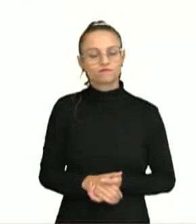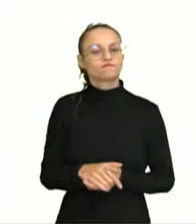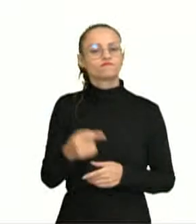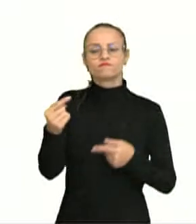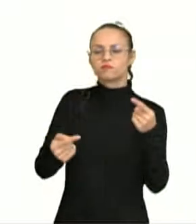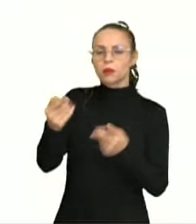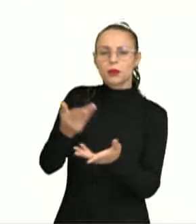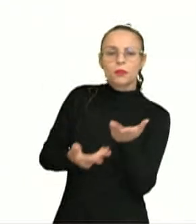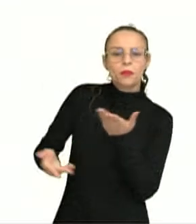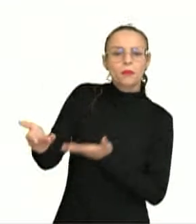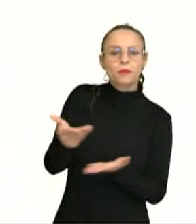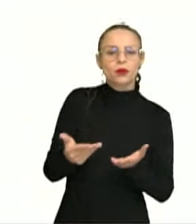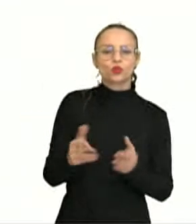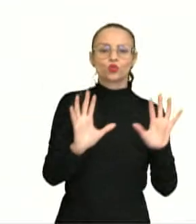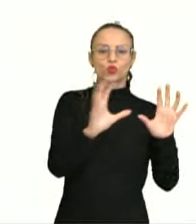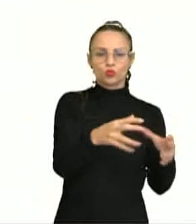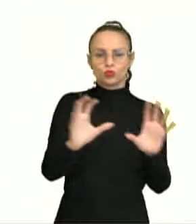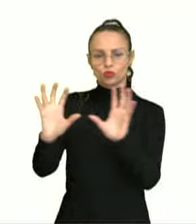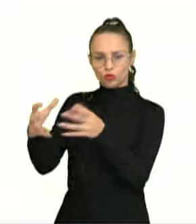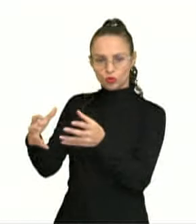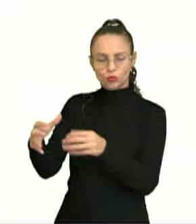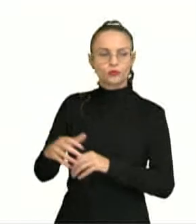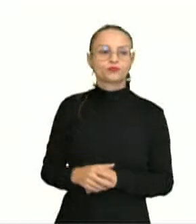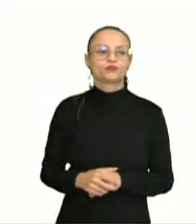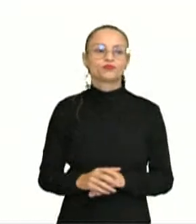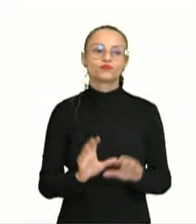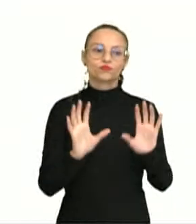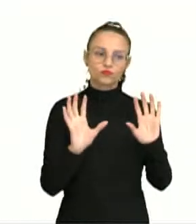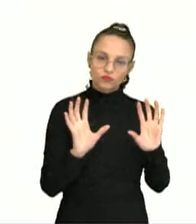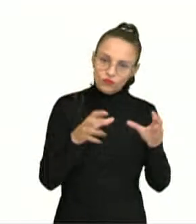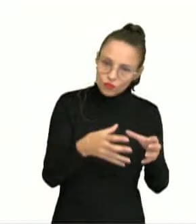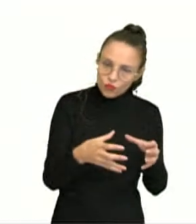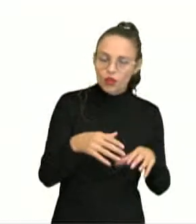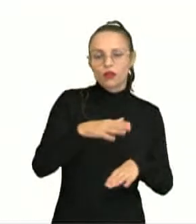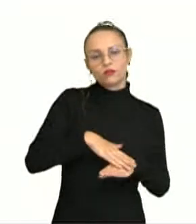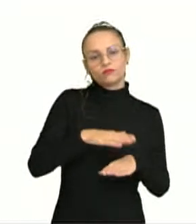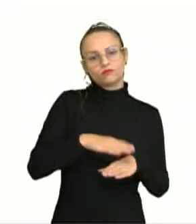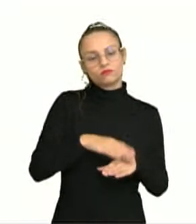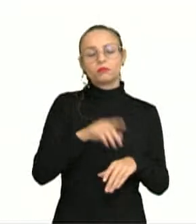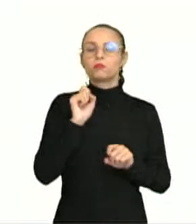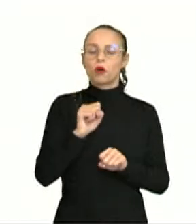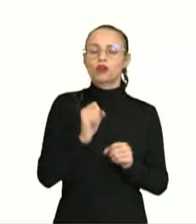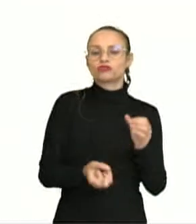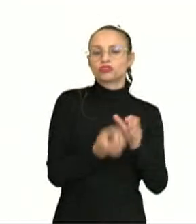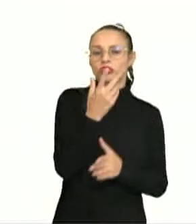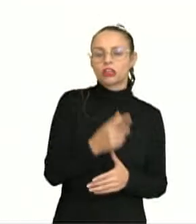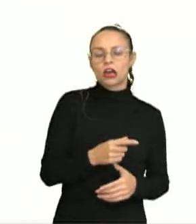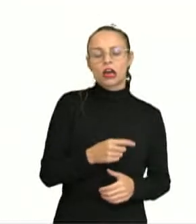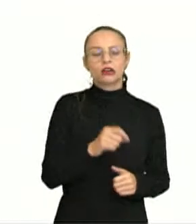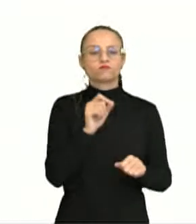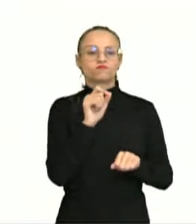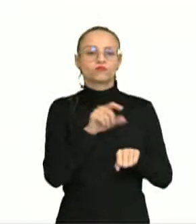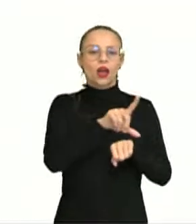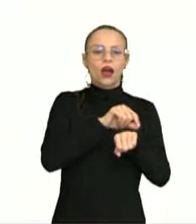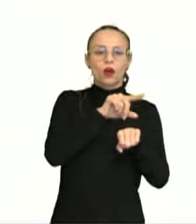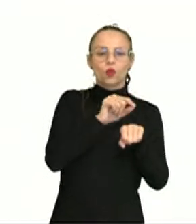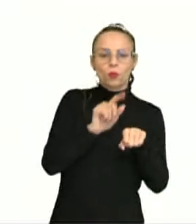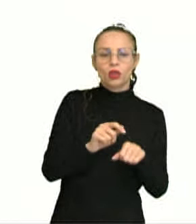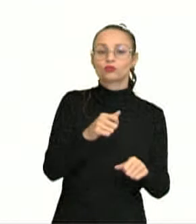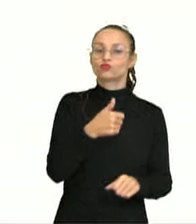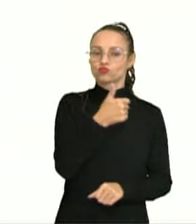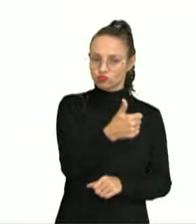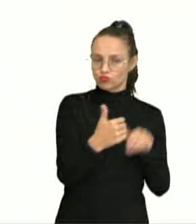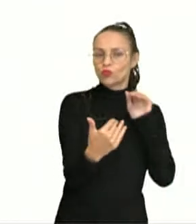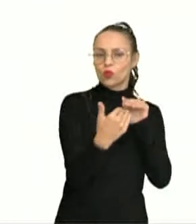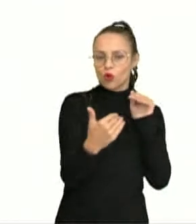Discutam, então, em 2 grupos. Um grupo pode criar argumentos a favor do tema proposto e outros